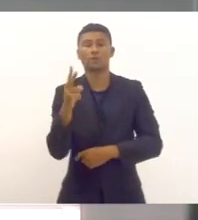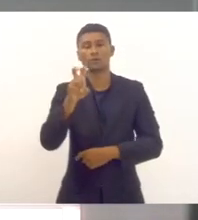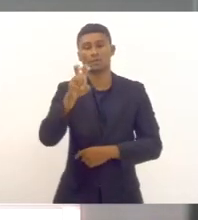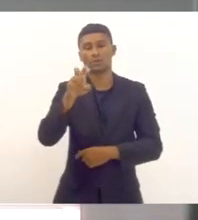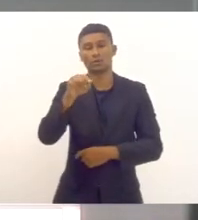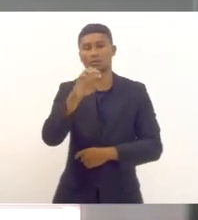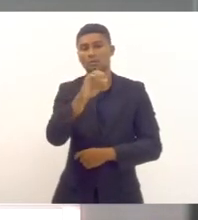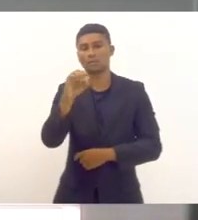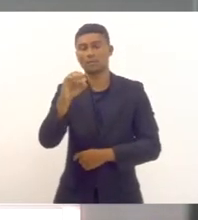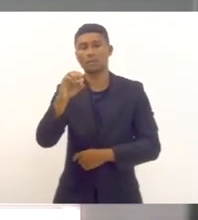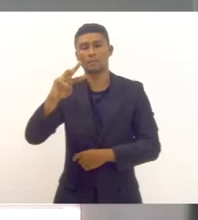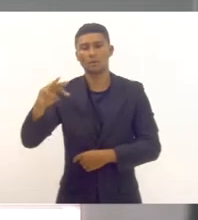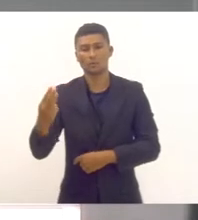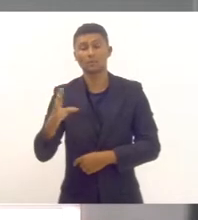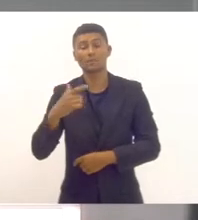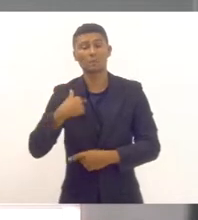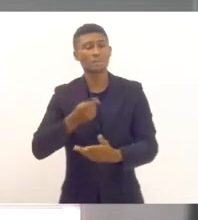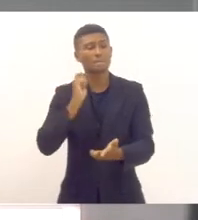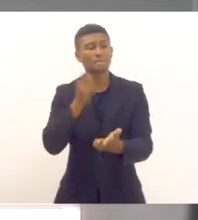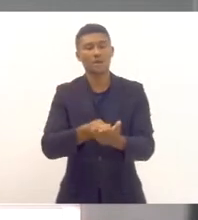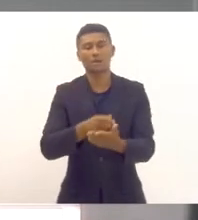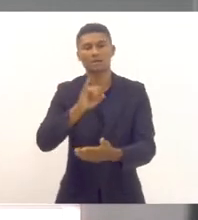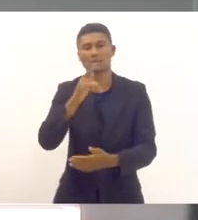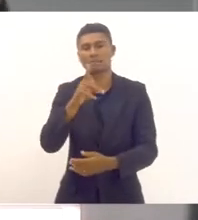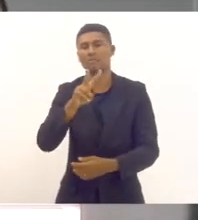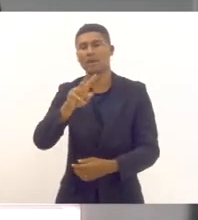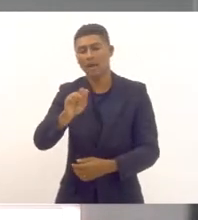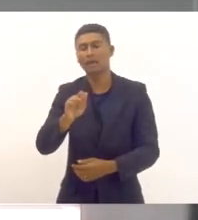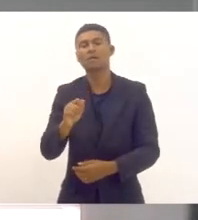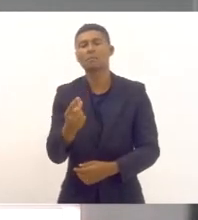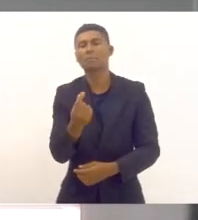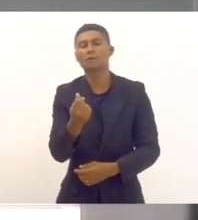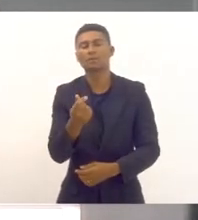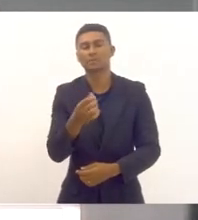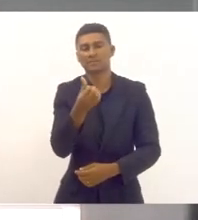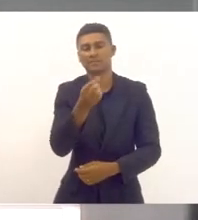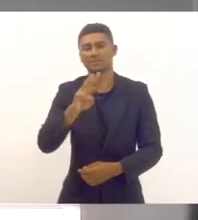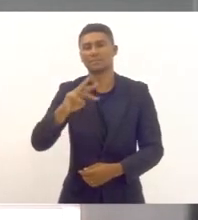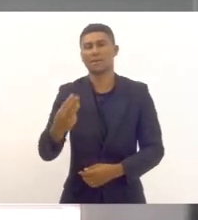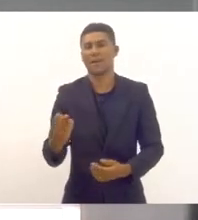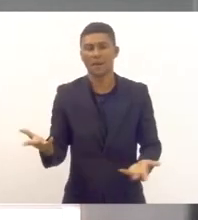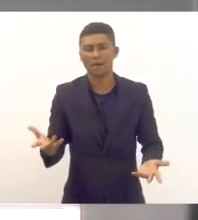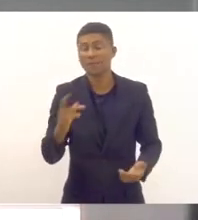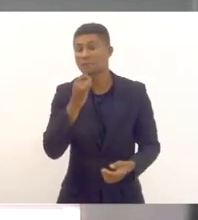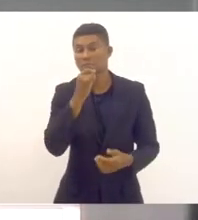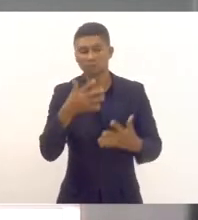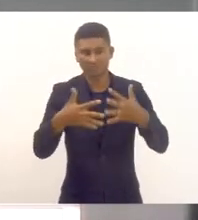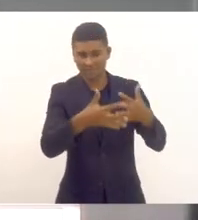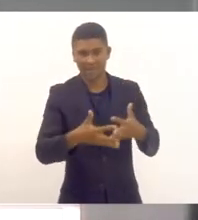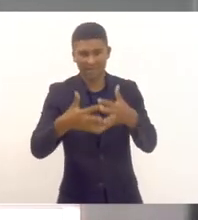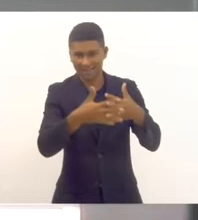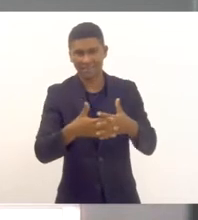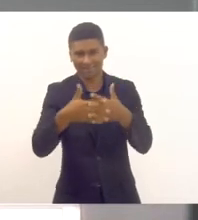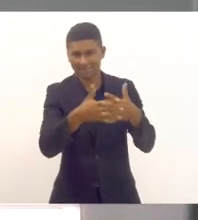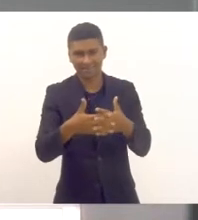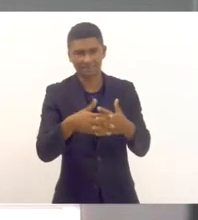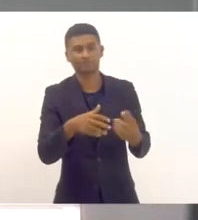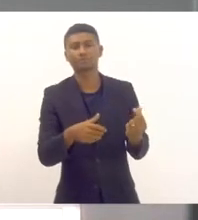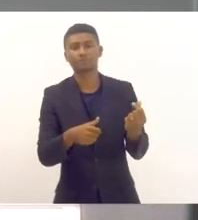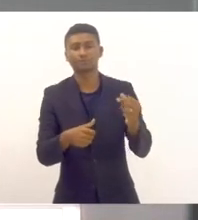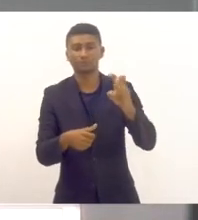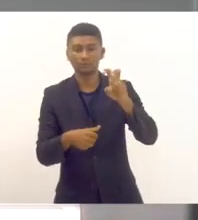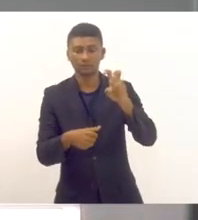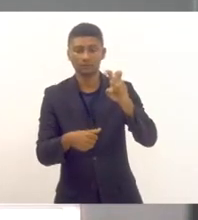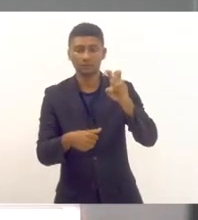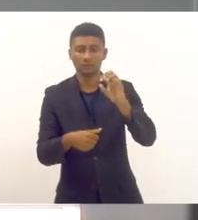cima de 6 milhões. É igual arrumar carreta, ela tem 500 mil, 1 milhão de reais, está carregando uma carga de